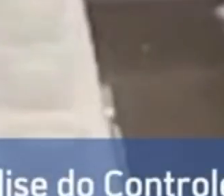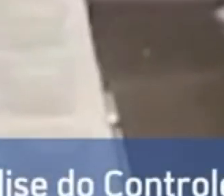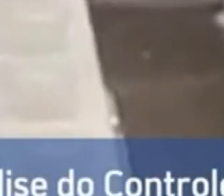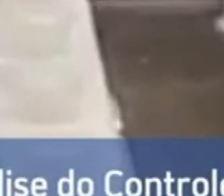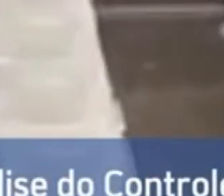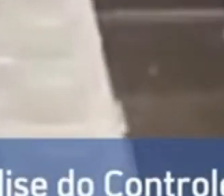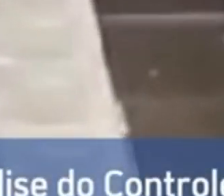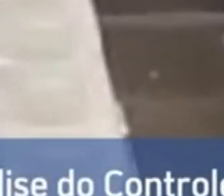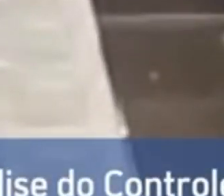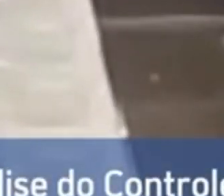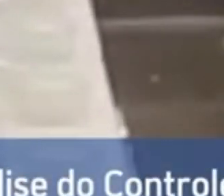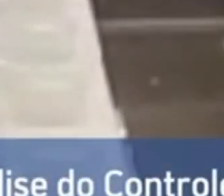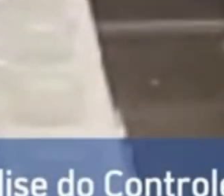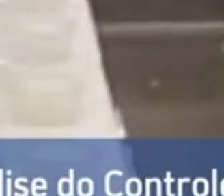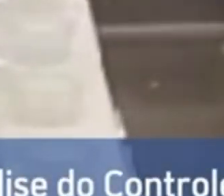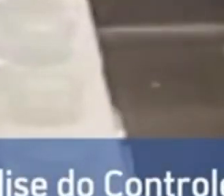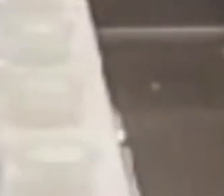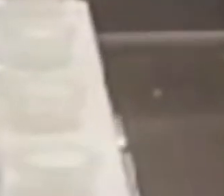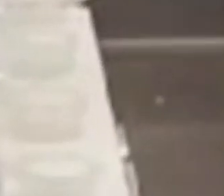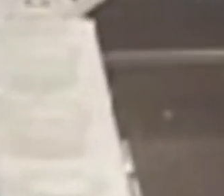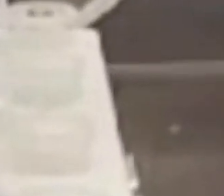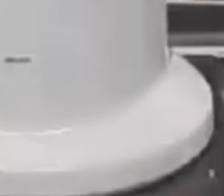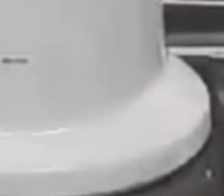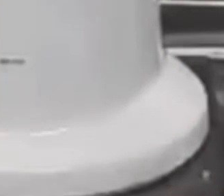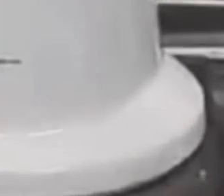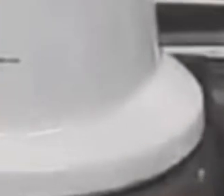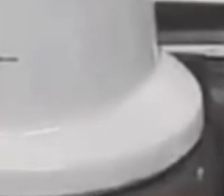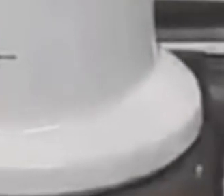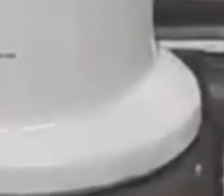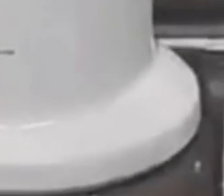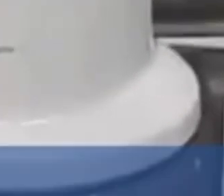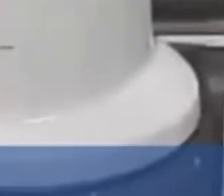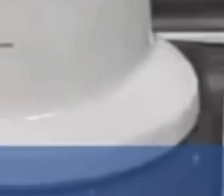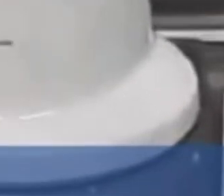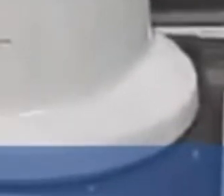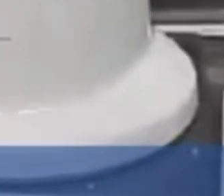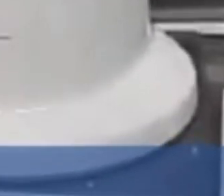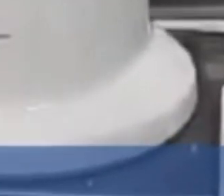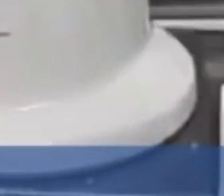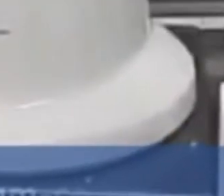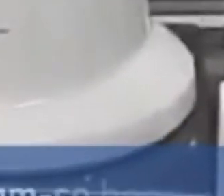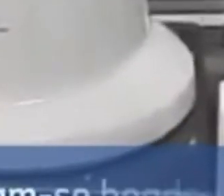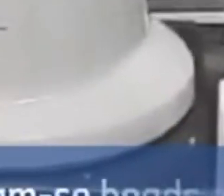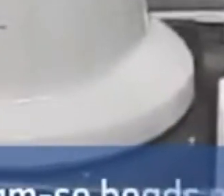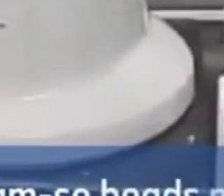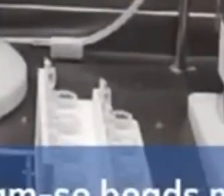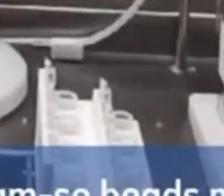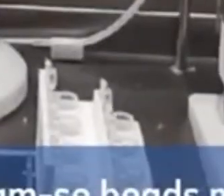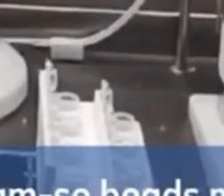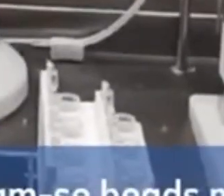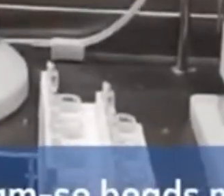das corridas de teste que nós fizemos na nossa área produtiva. Então, o equipamento já está